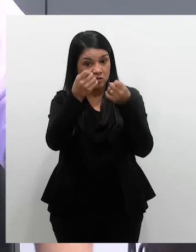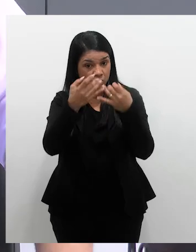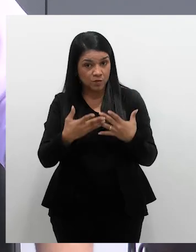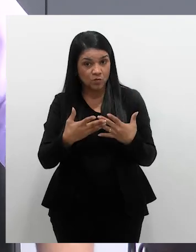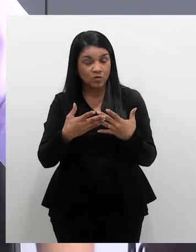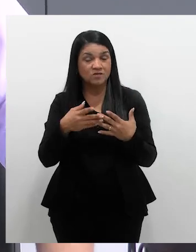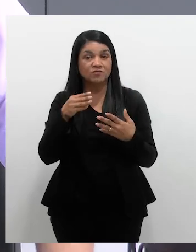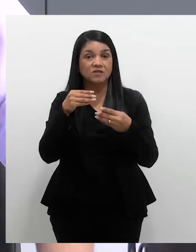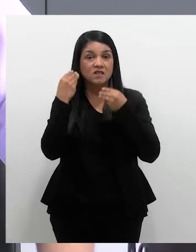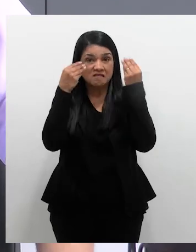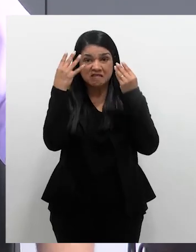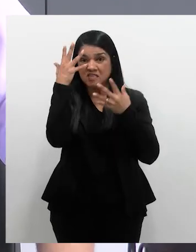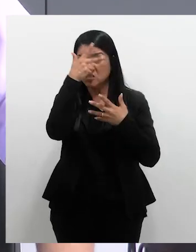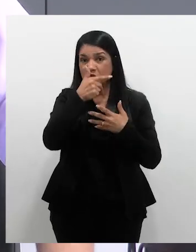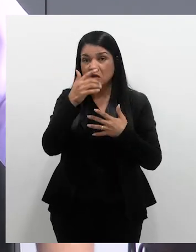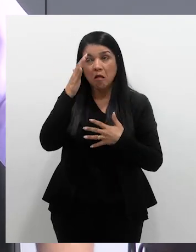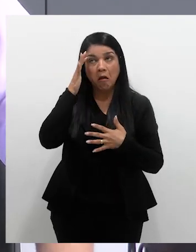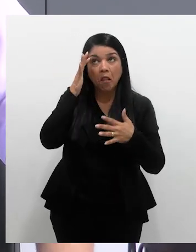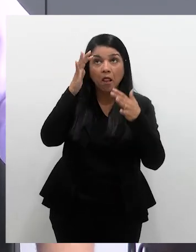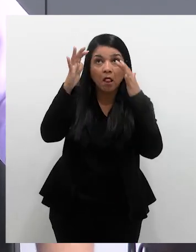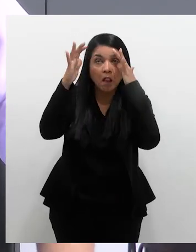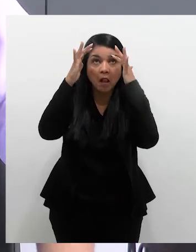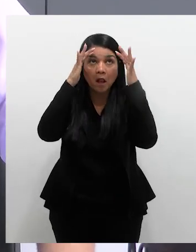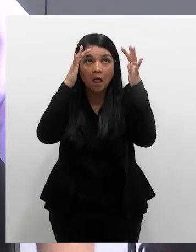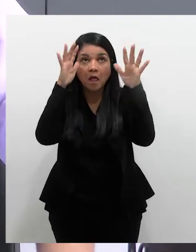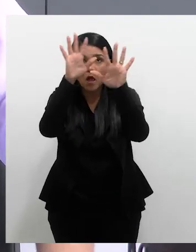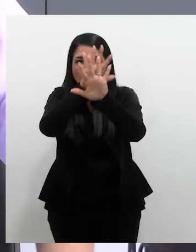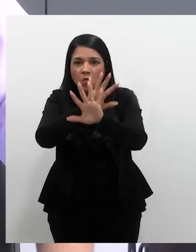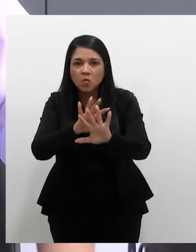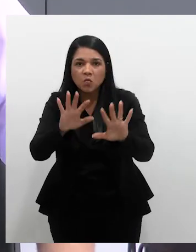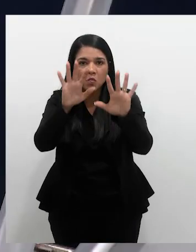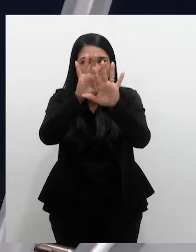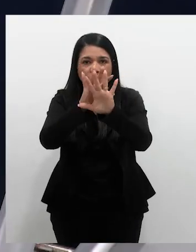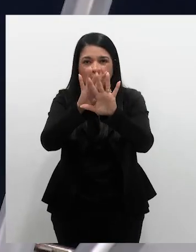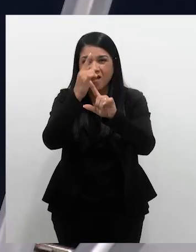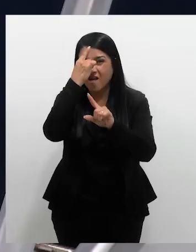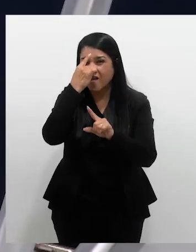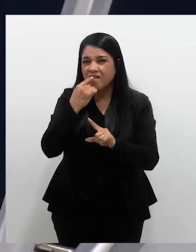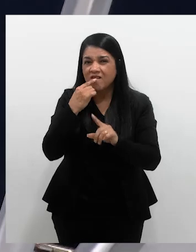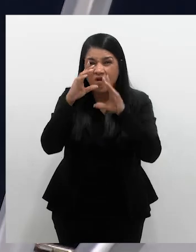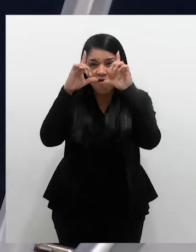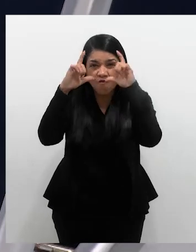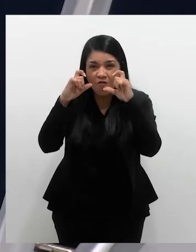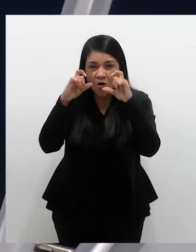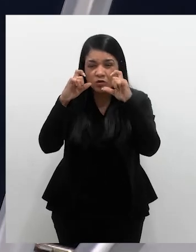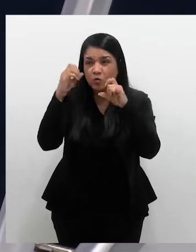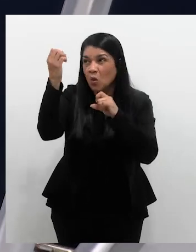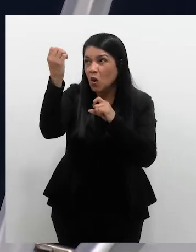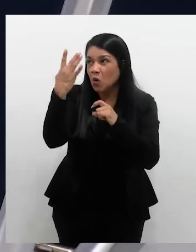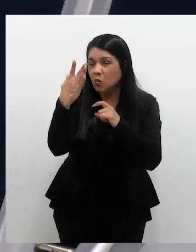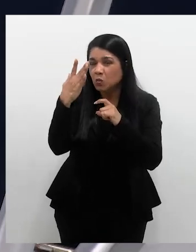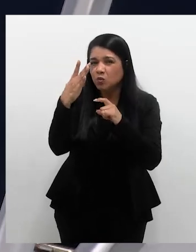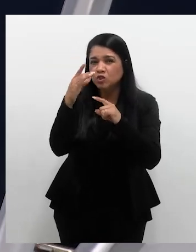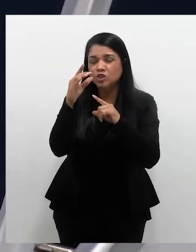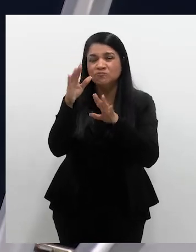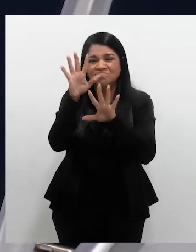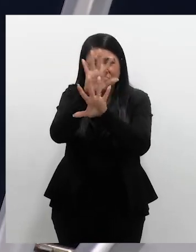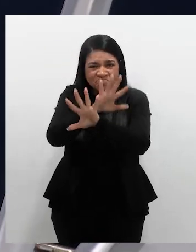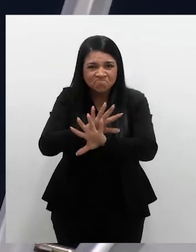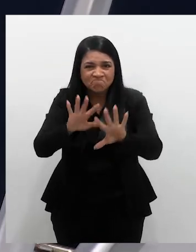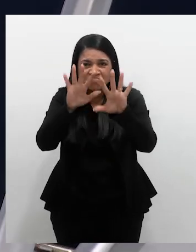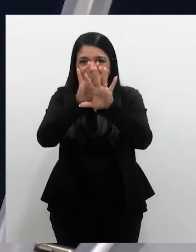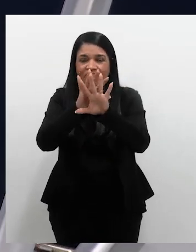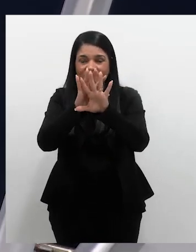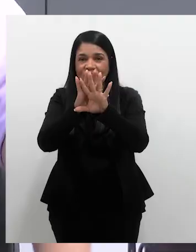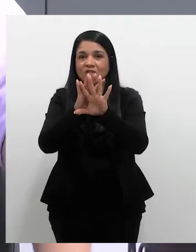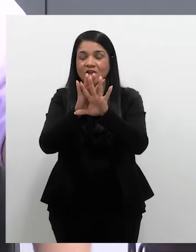que você está falando da ditadura da beleza, as ilusões que tem na internet, porque não é exatamente aquilo que está na foto. É um truque, é uma luz, é uma pose. Tudo filtro. É tudo